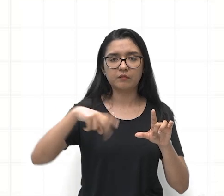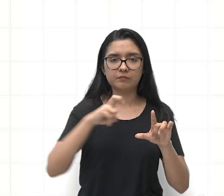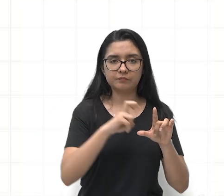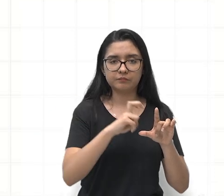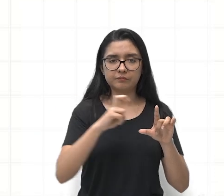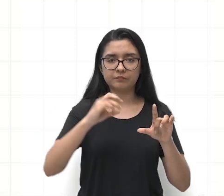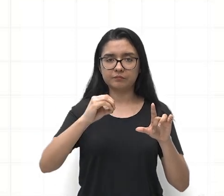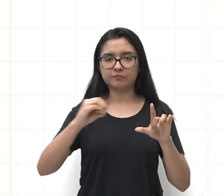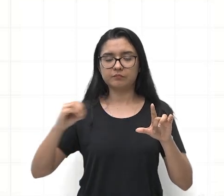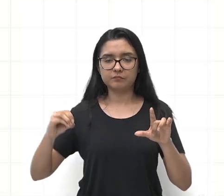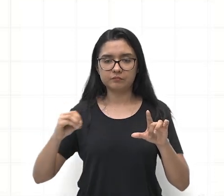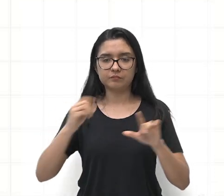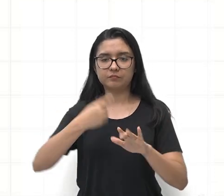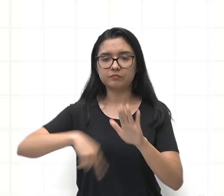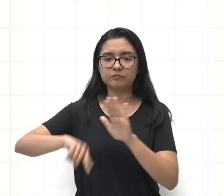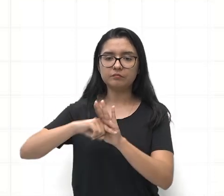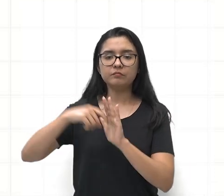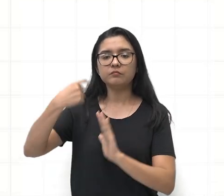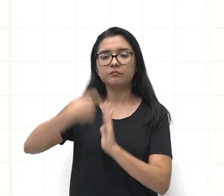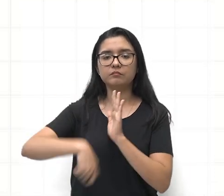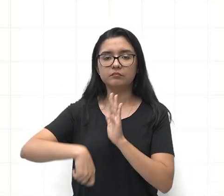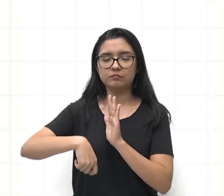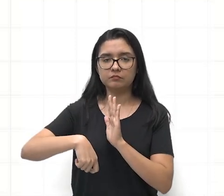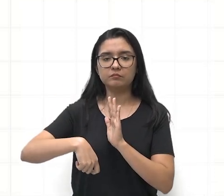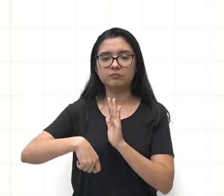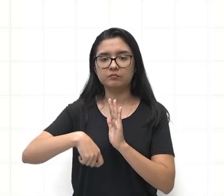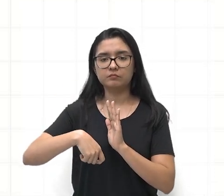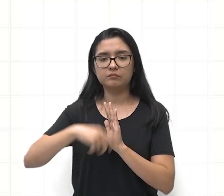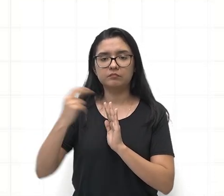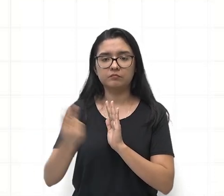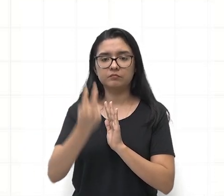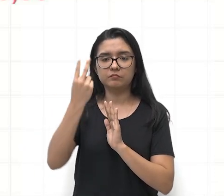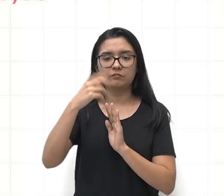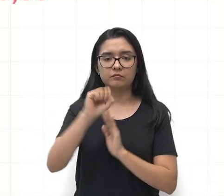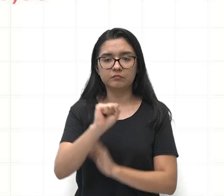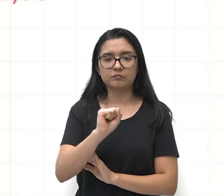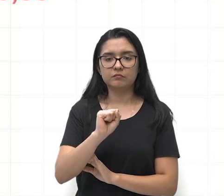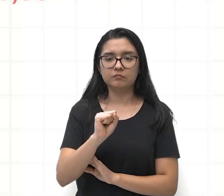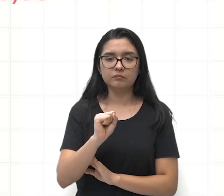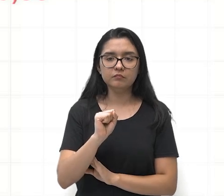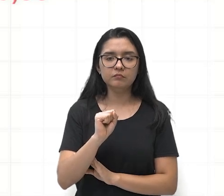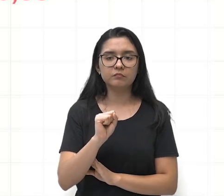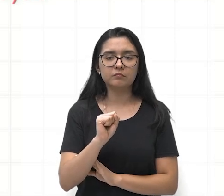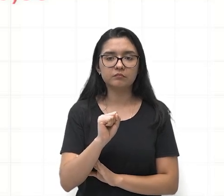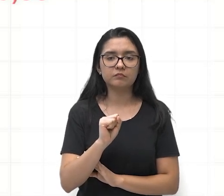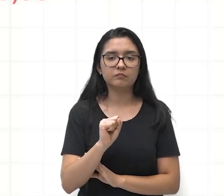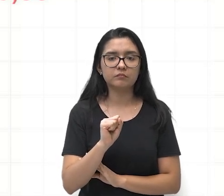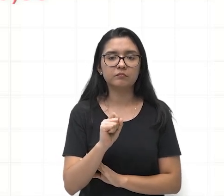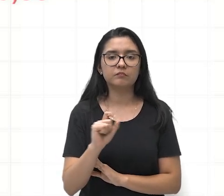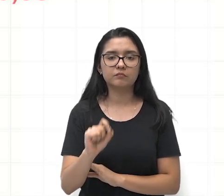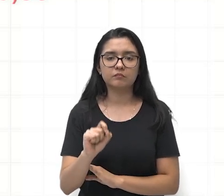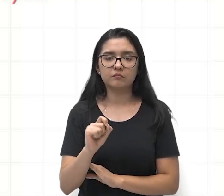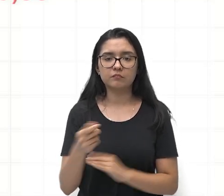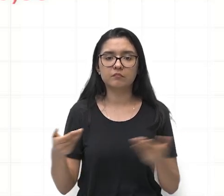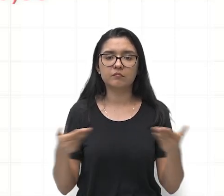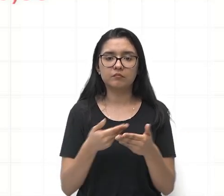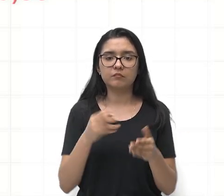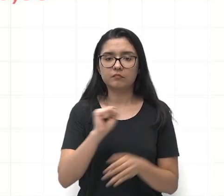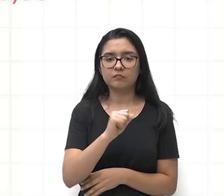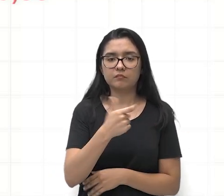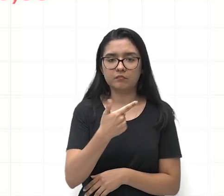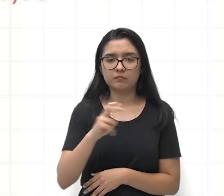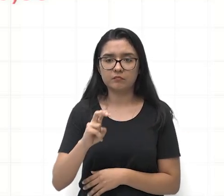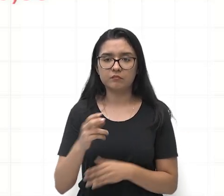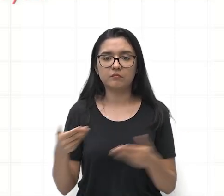e subtrai da taxa do desconto, né, do valor do desconto, que é esse cálculo aqui, né? Agora basta